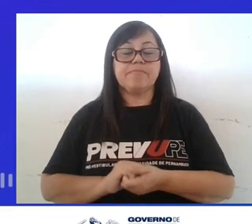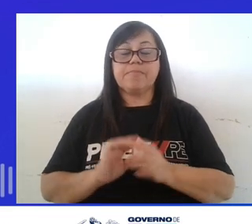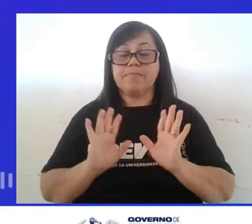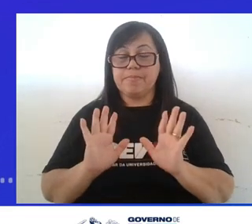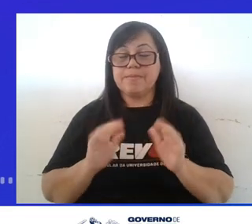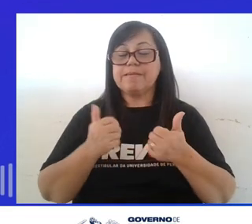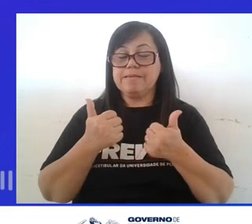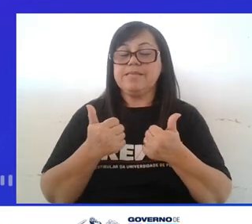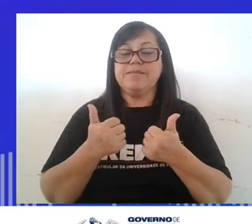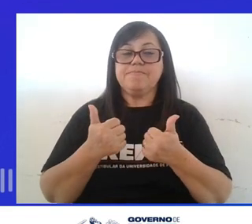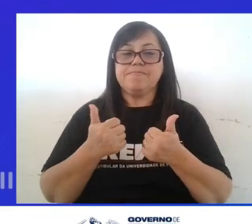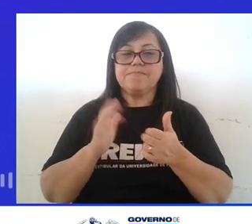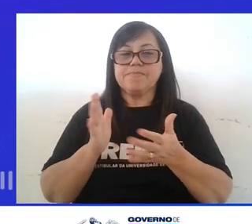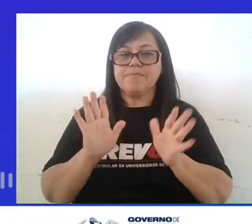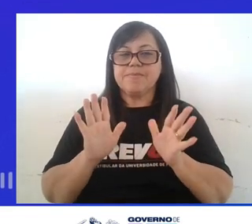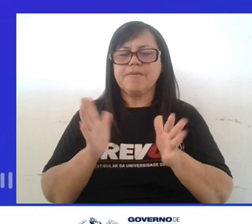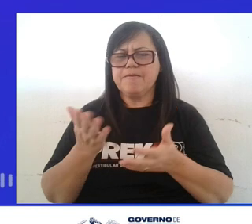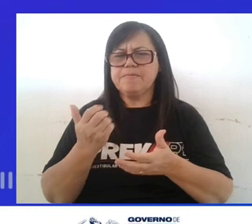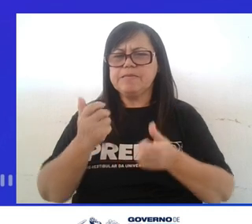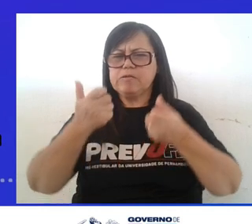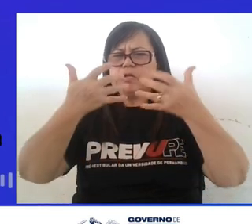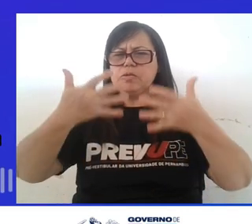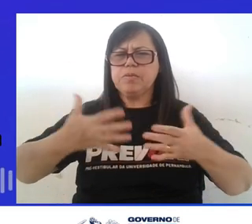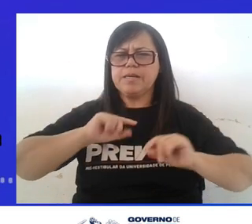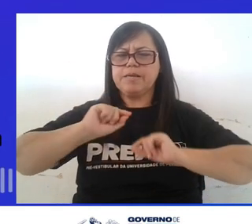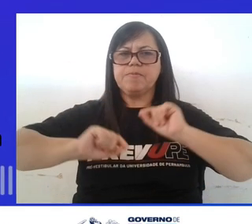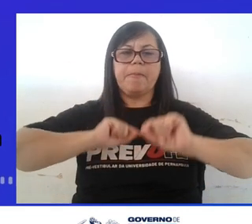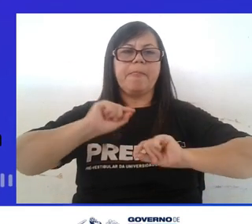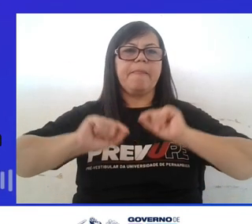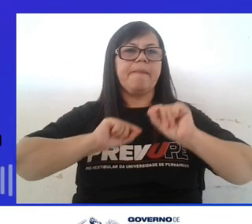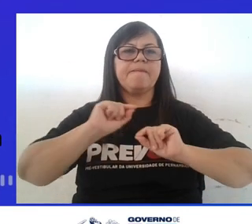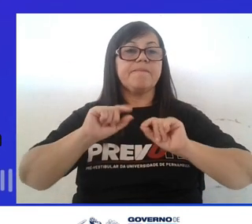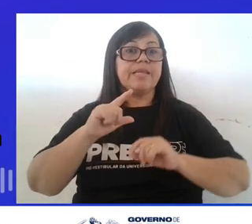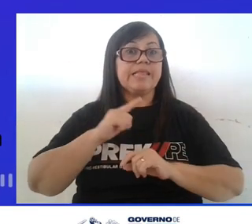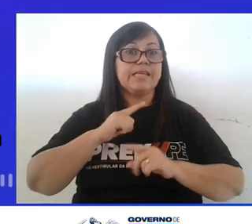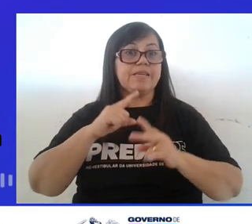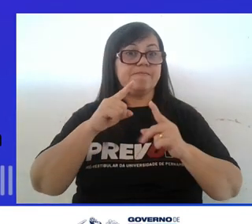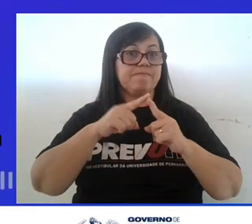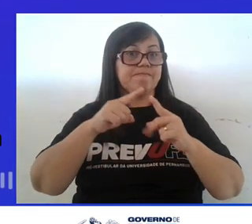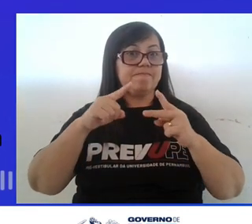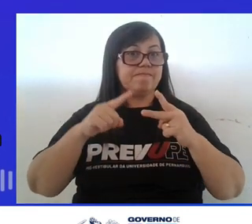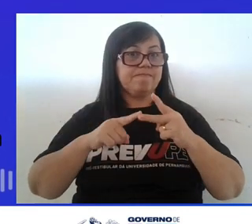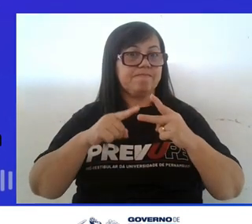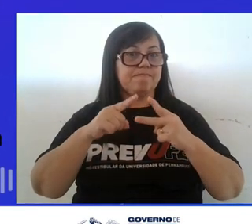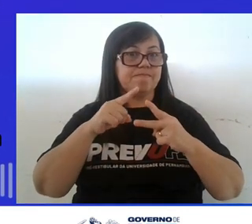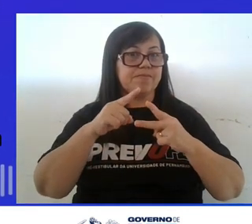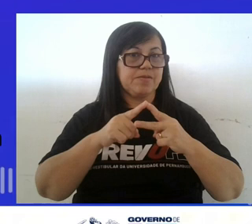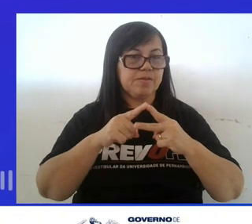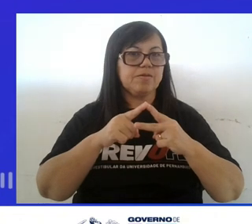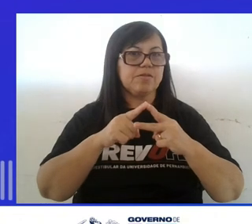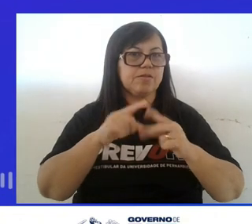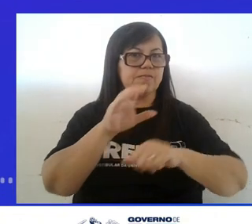Ok, vamos lá, pessoal. O que eu queria dizer é que existem dois sentidos da corrente